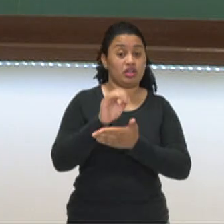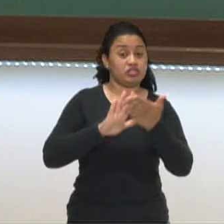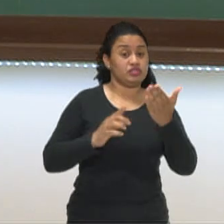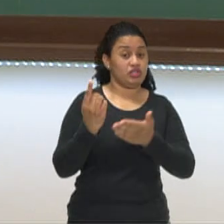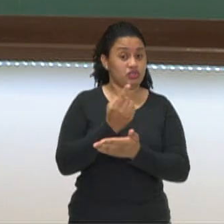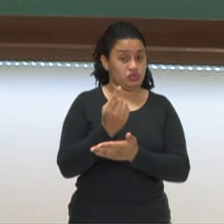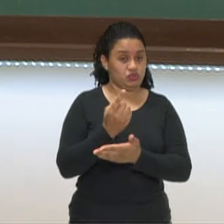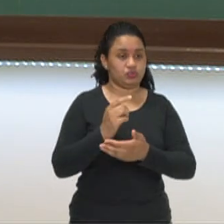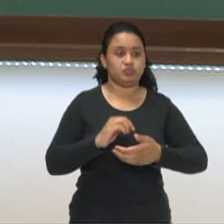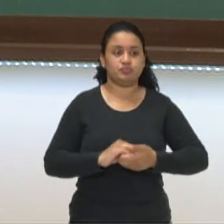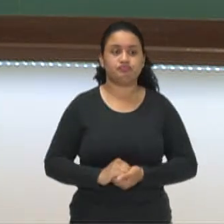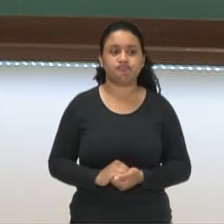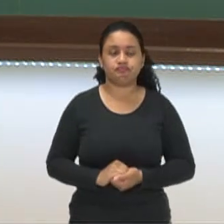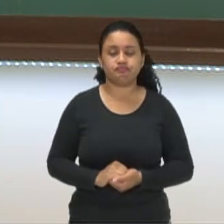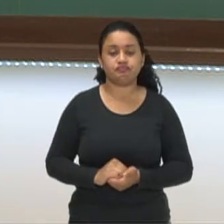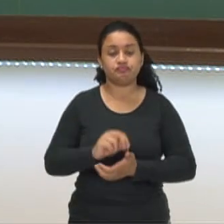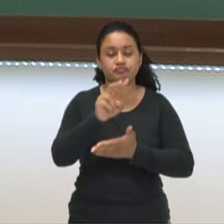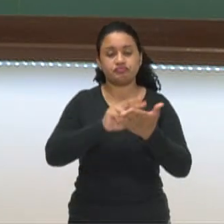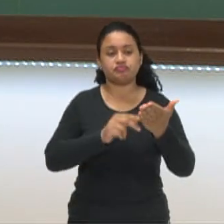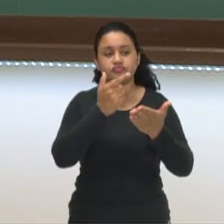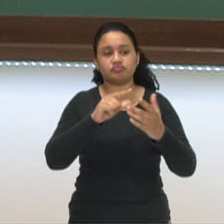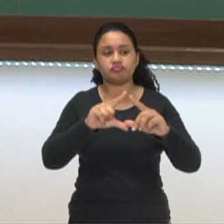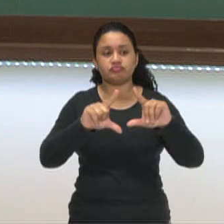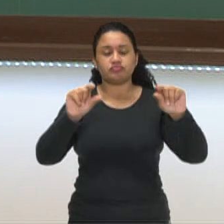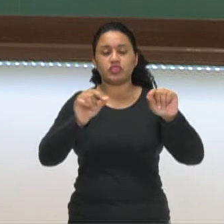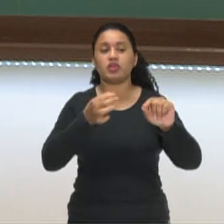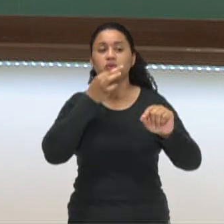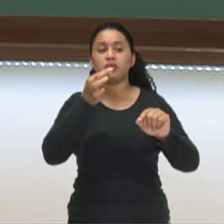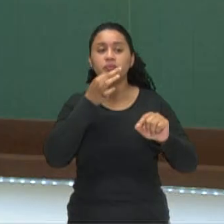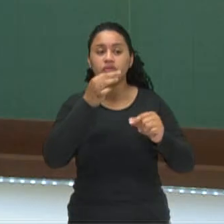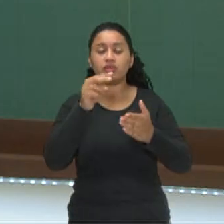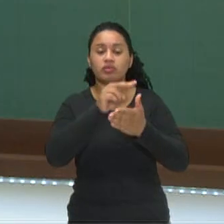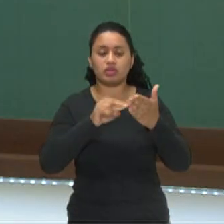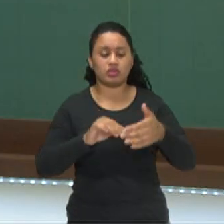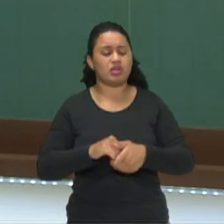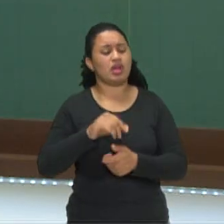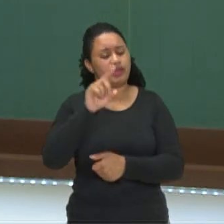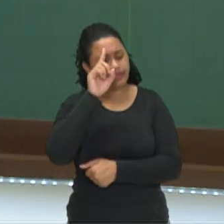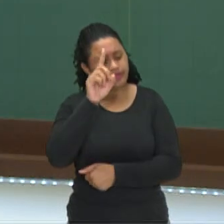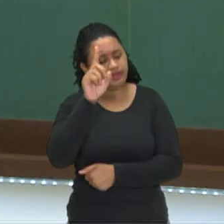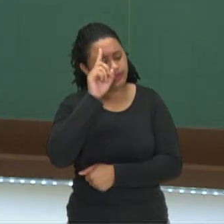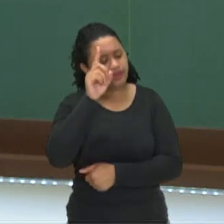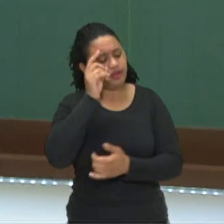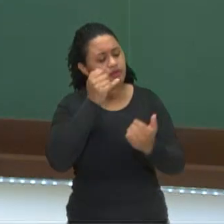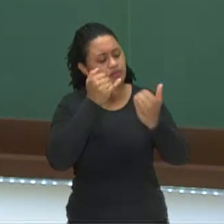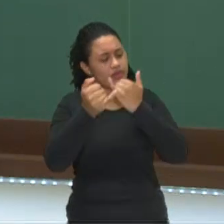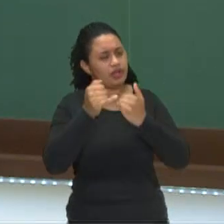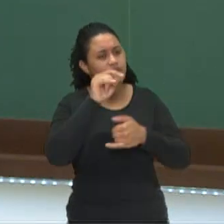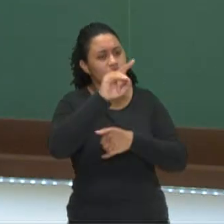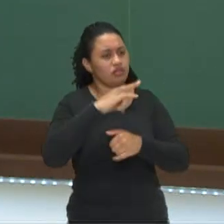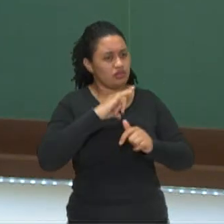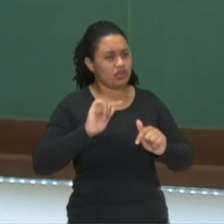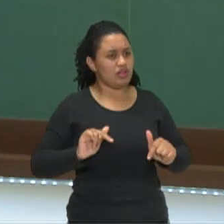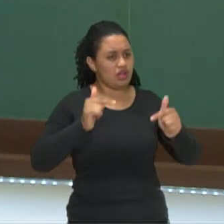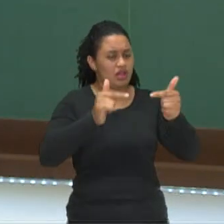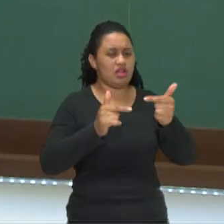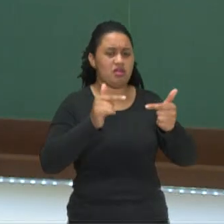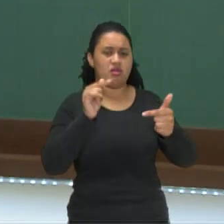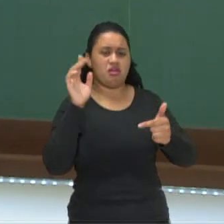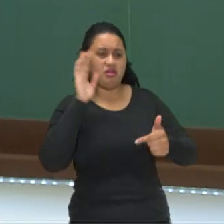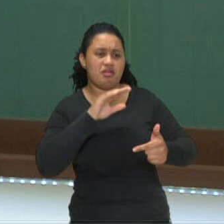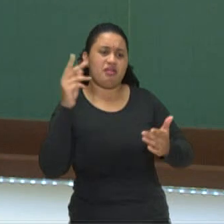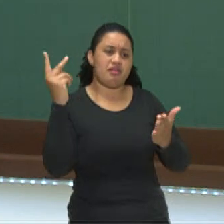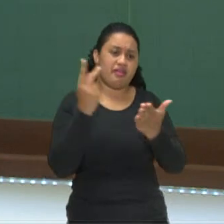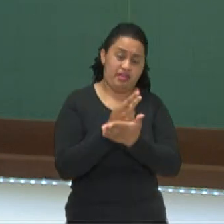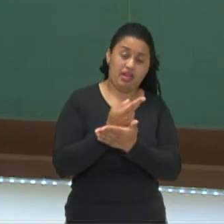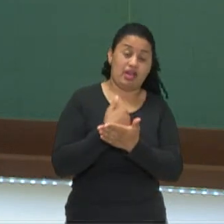sobre esse pequeno trecho? Releia a opinião de um leitor. Cada dia você parece que tem de praticar a sua má